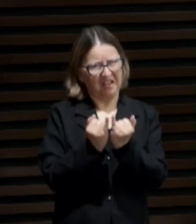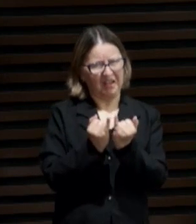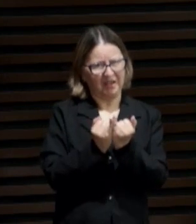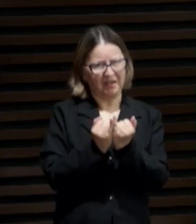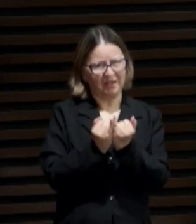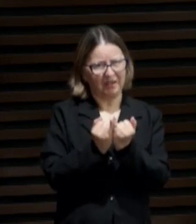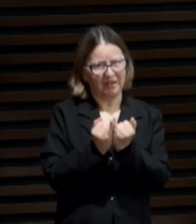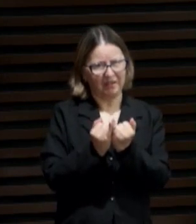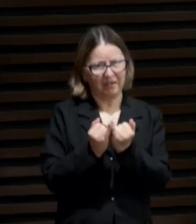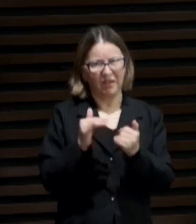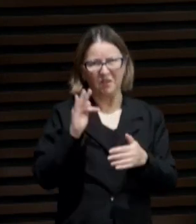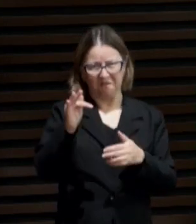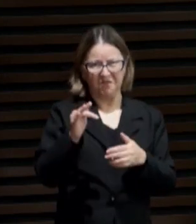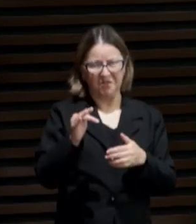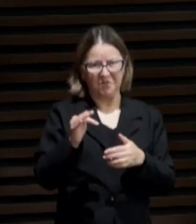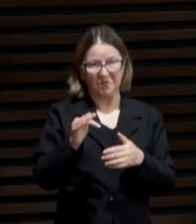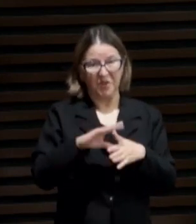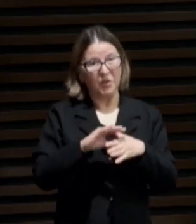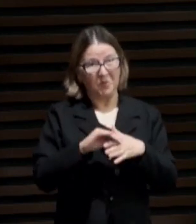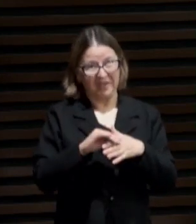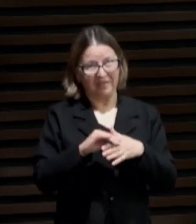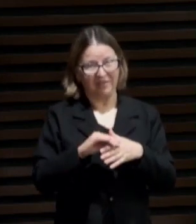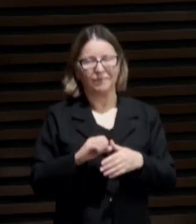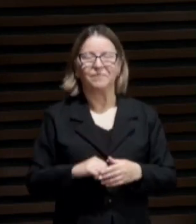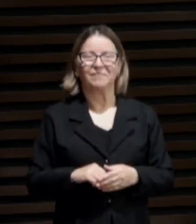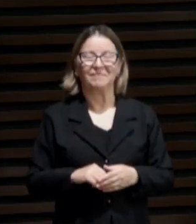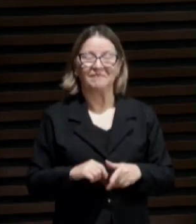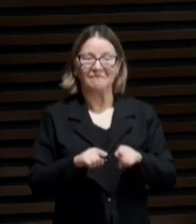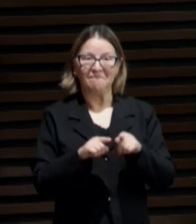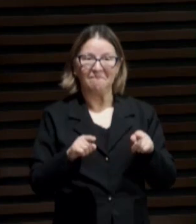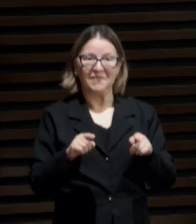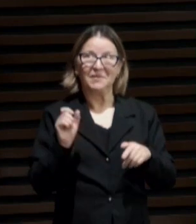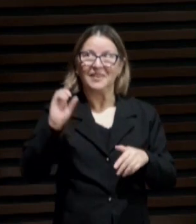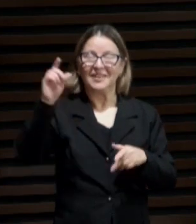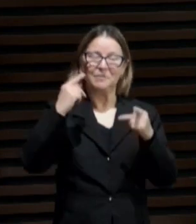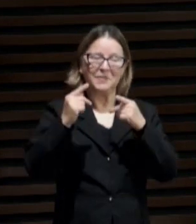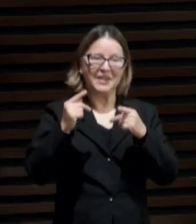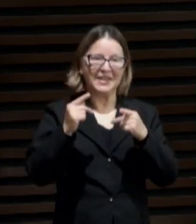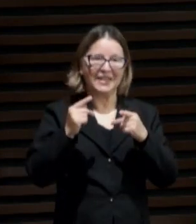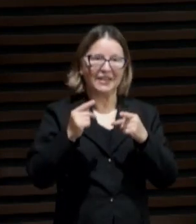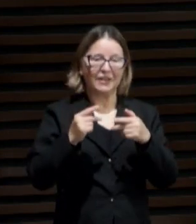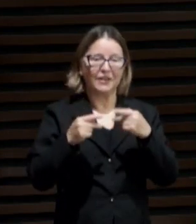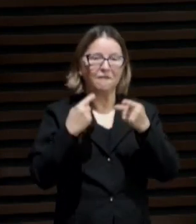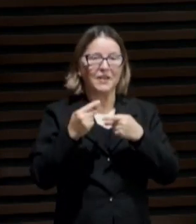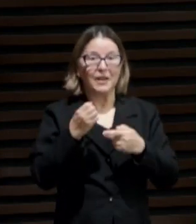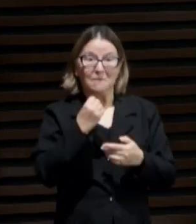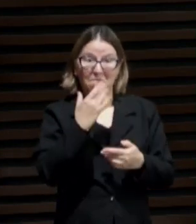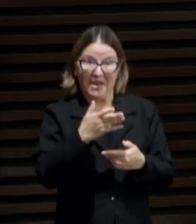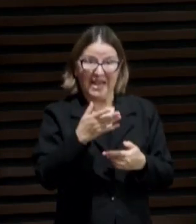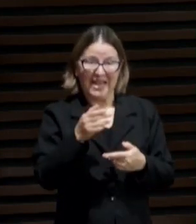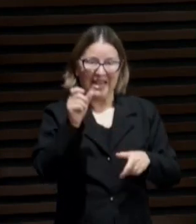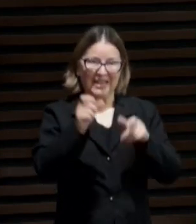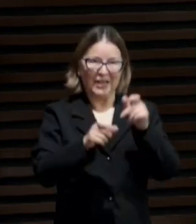doente. Então, quando a Bíblia está dizendo aqui, bendizei os que vos maldizem, o cara está falando mal de você,